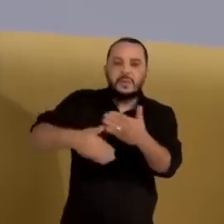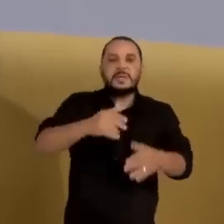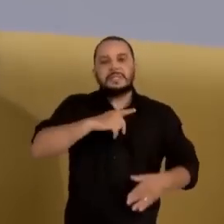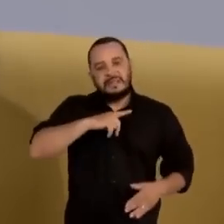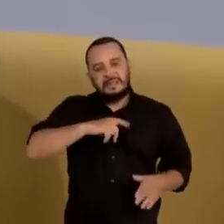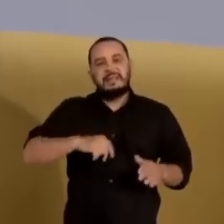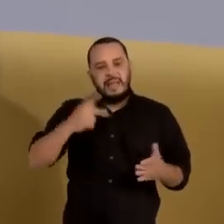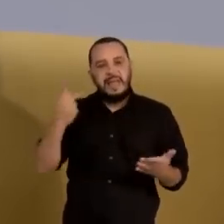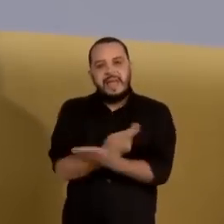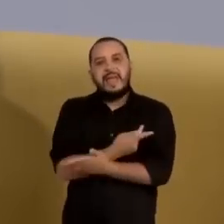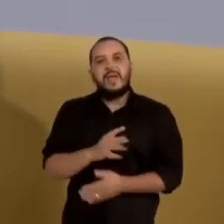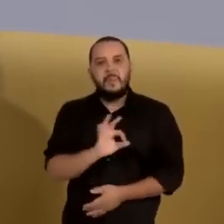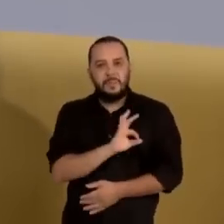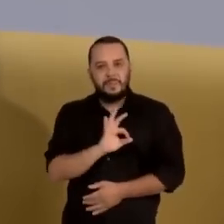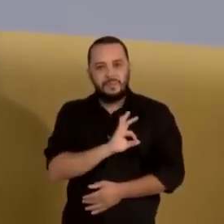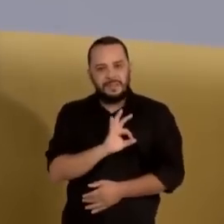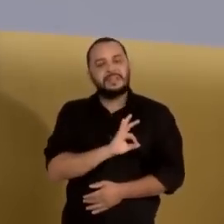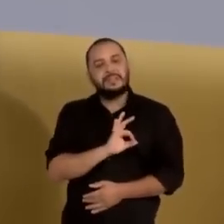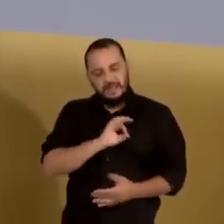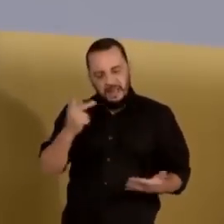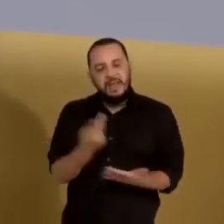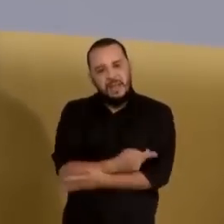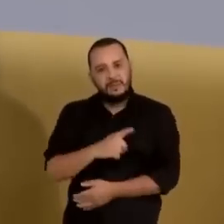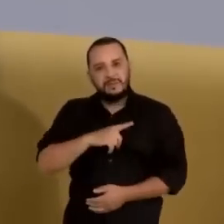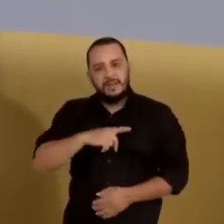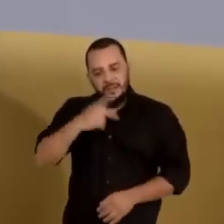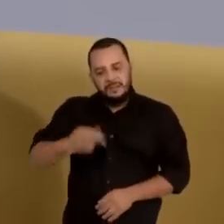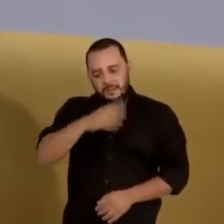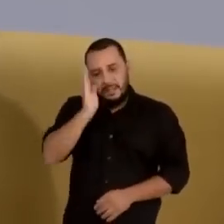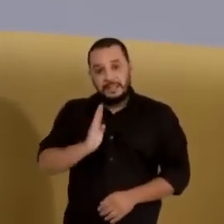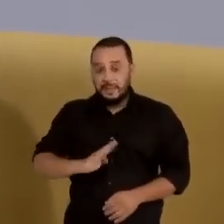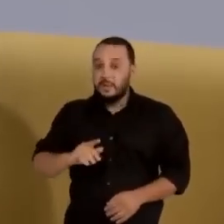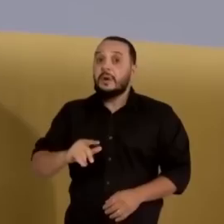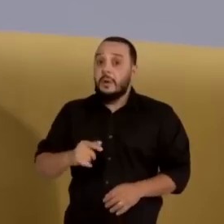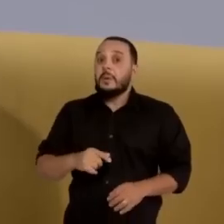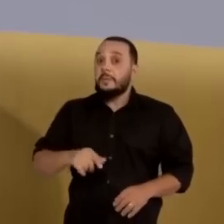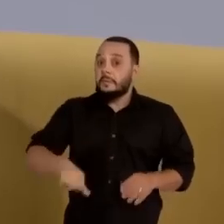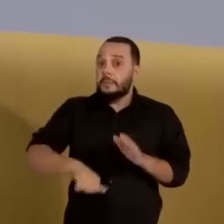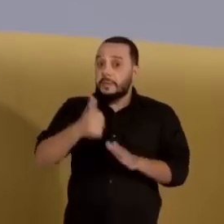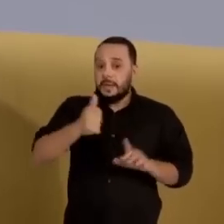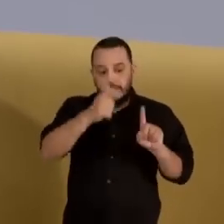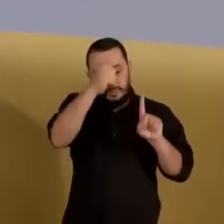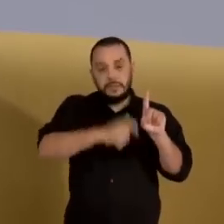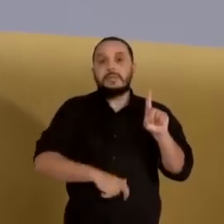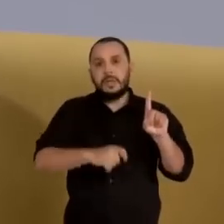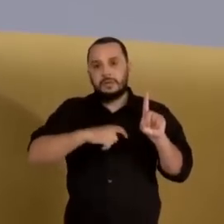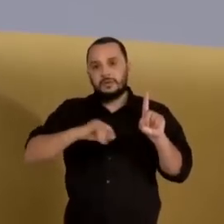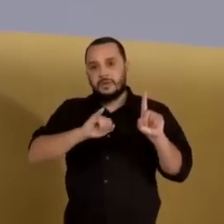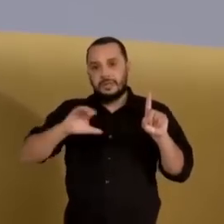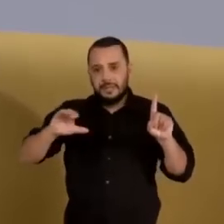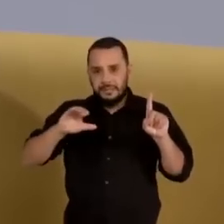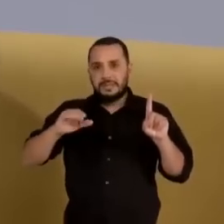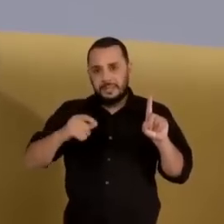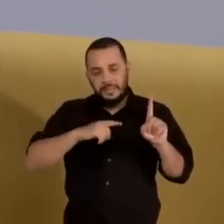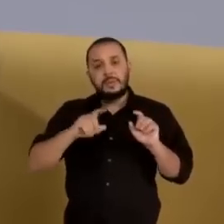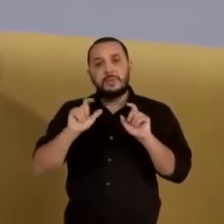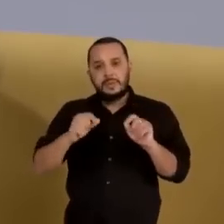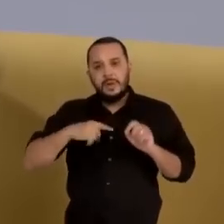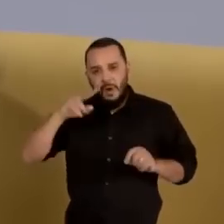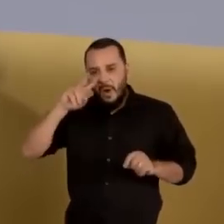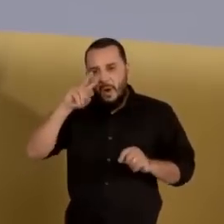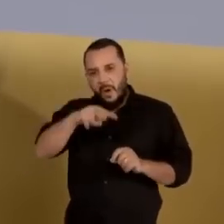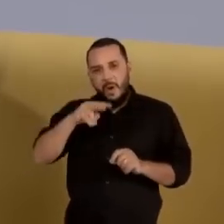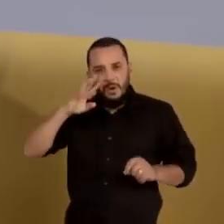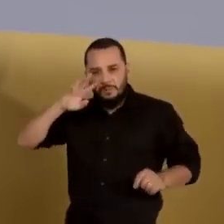maiores erros policiais do país. Ele é o primeiro personagem da série de reportagens do Jornal da Cultura, Os Olhos que Condenam